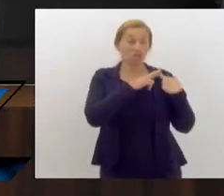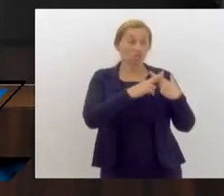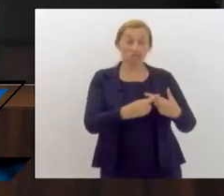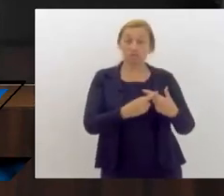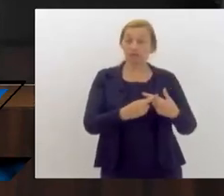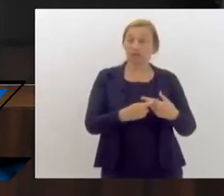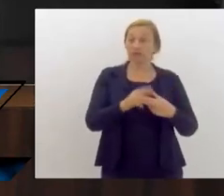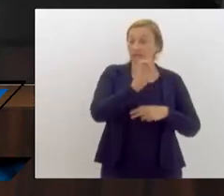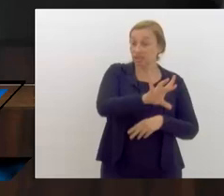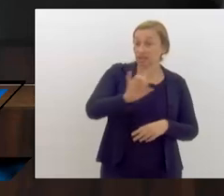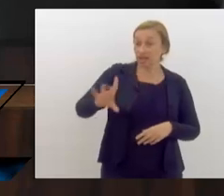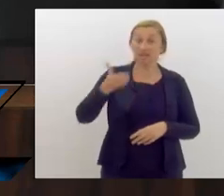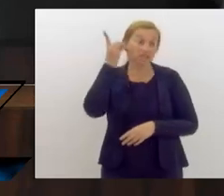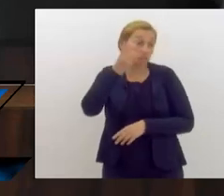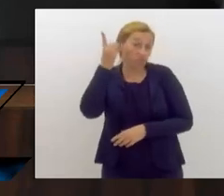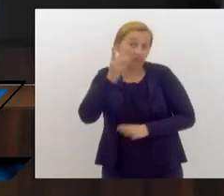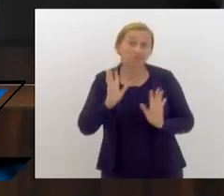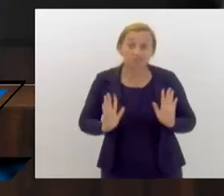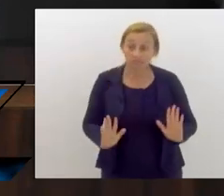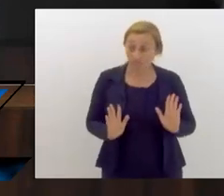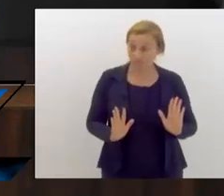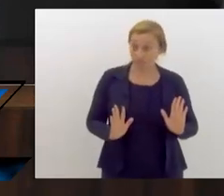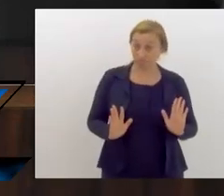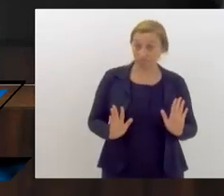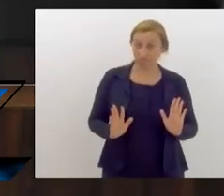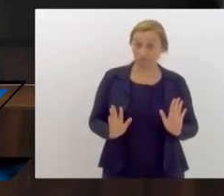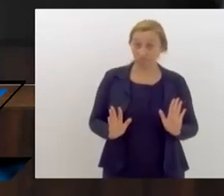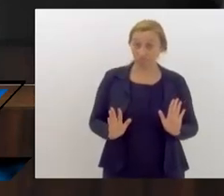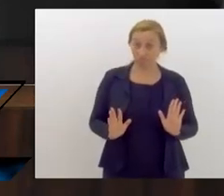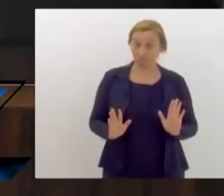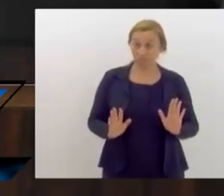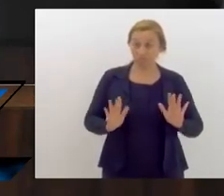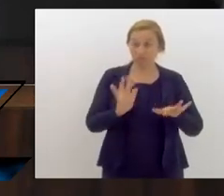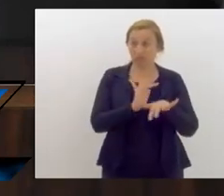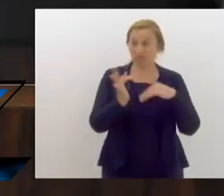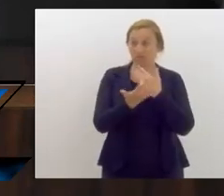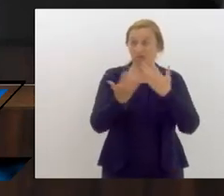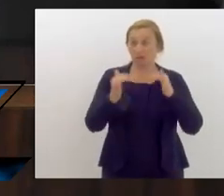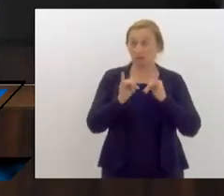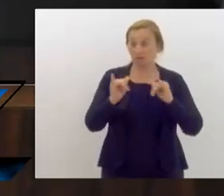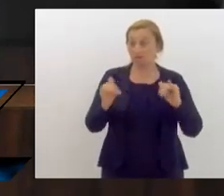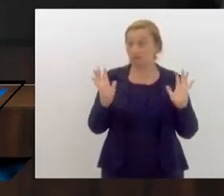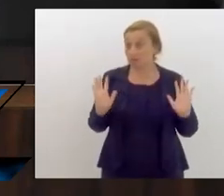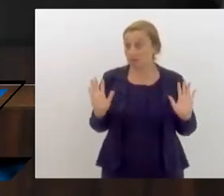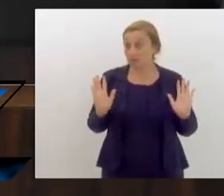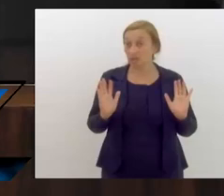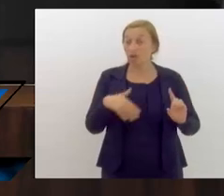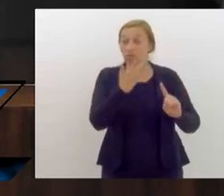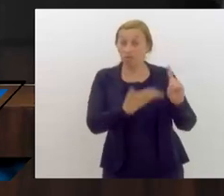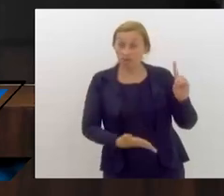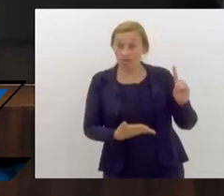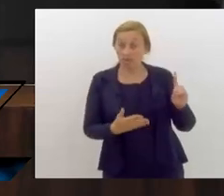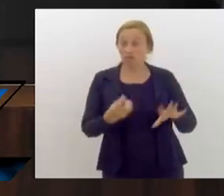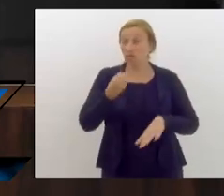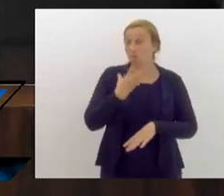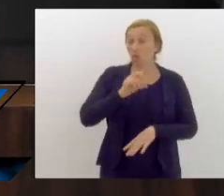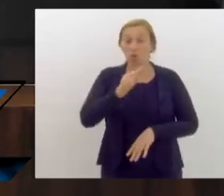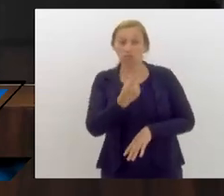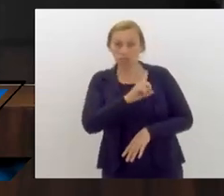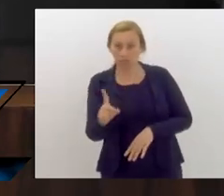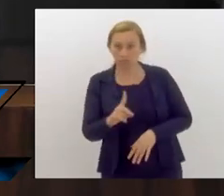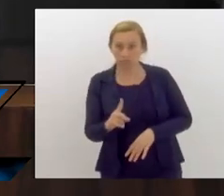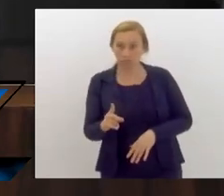Deputado que responda aí né como tiver de responder na mídia ser uma homenagem foi não foi ou não mal construído então assim